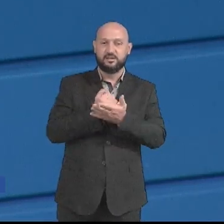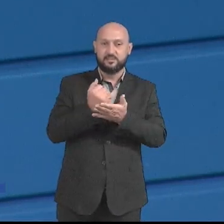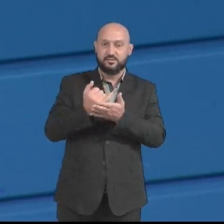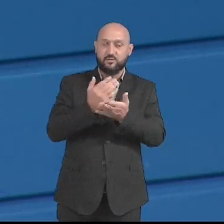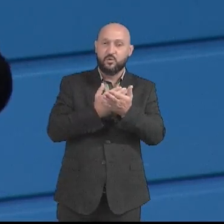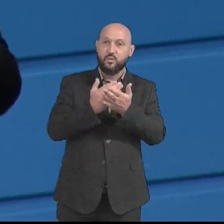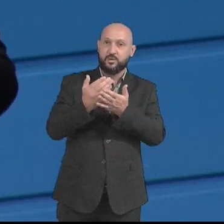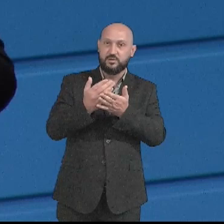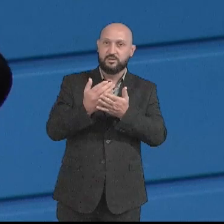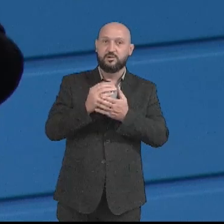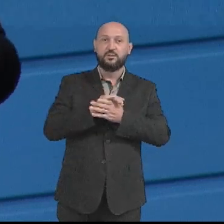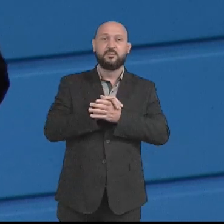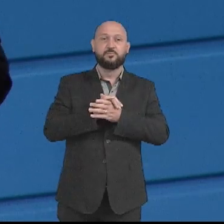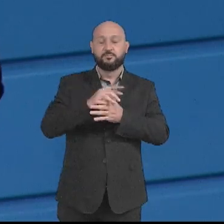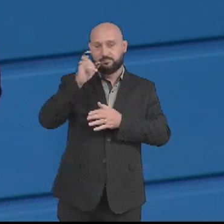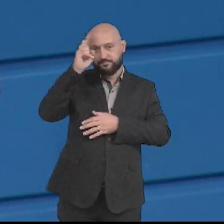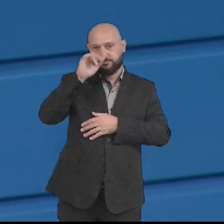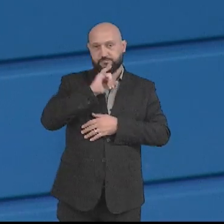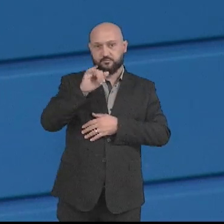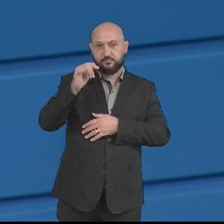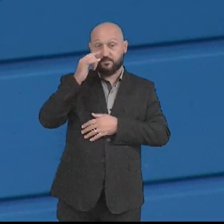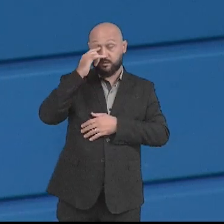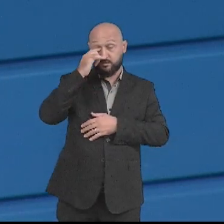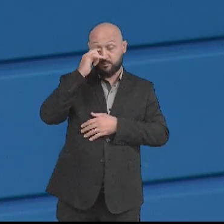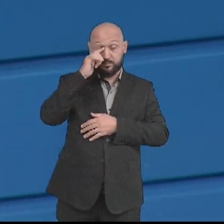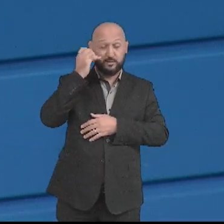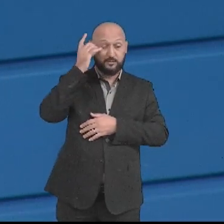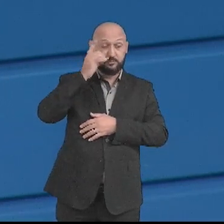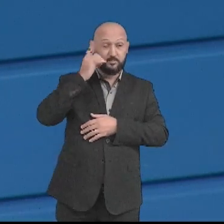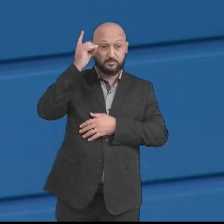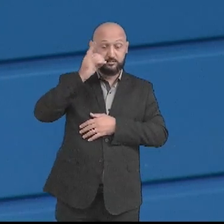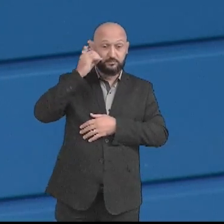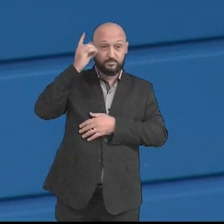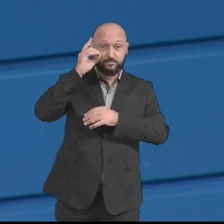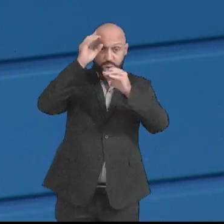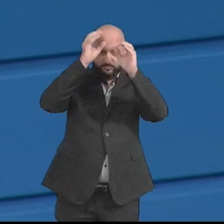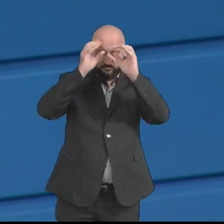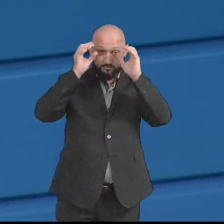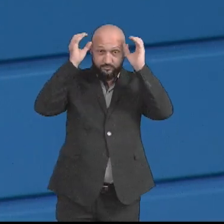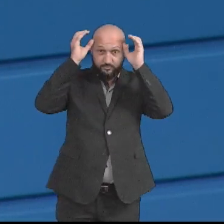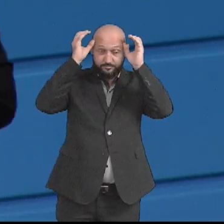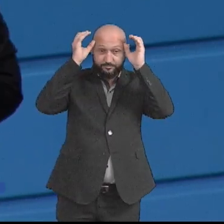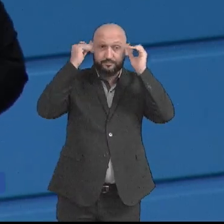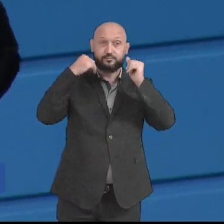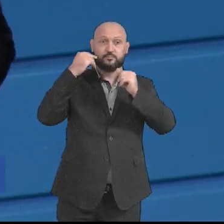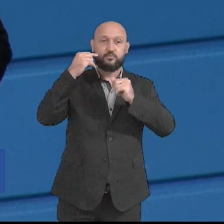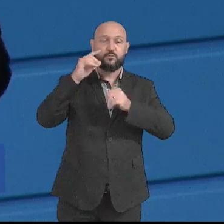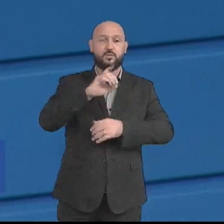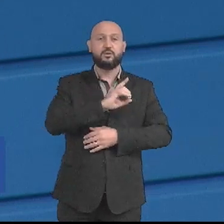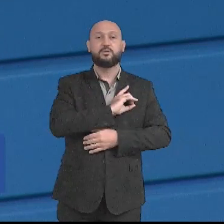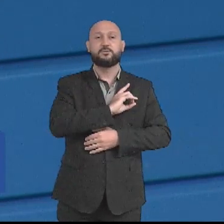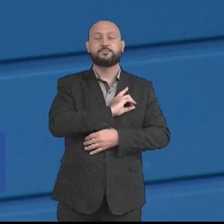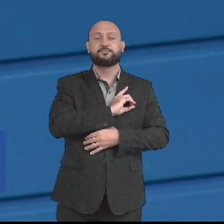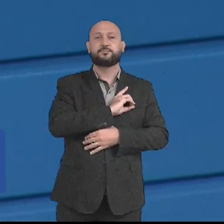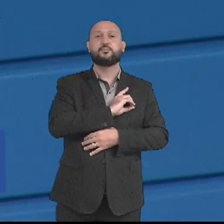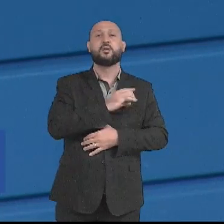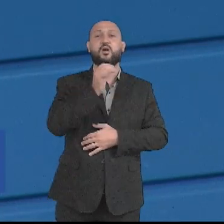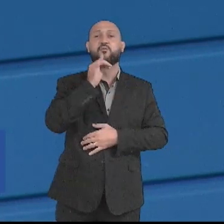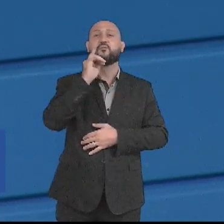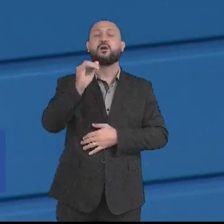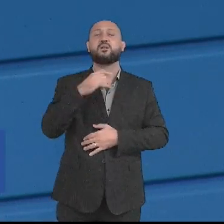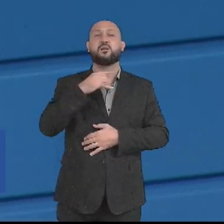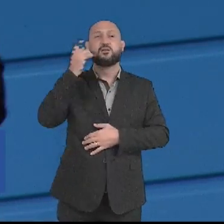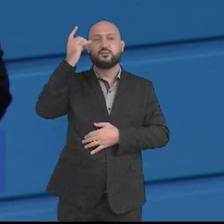vou começar hoje reforçando as falas do deputado Pedro Caravina, nosso delegado, e